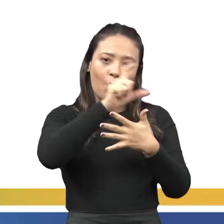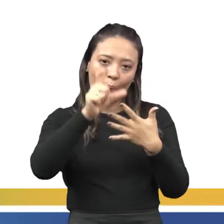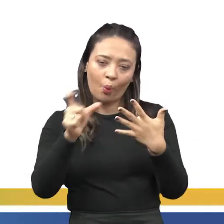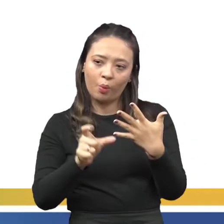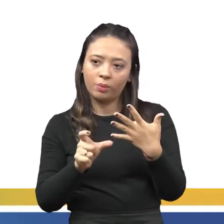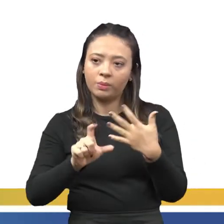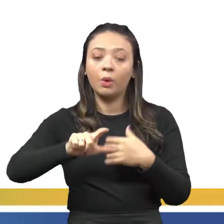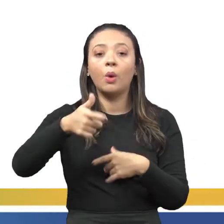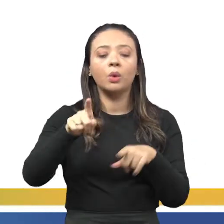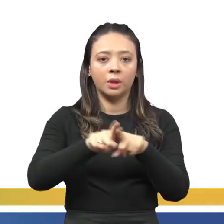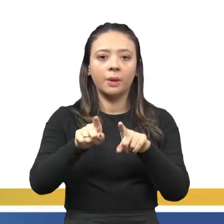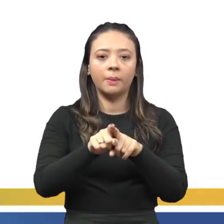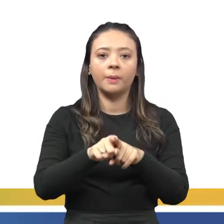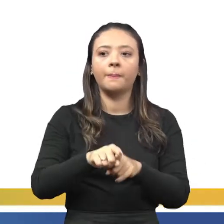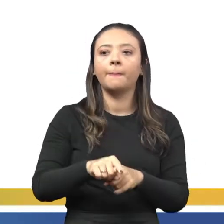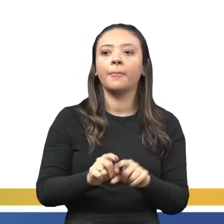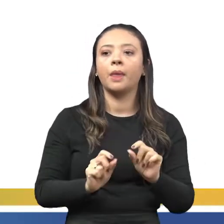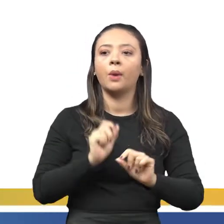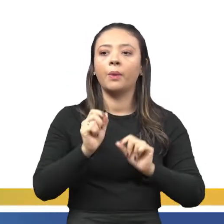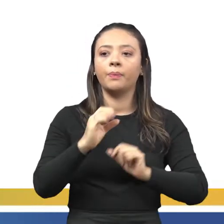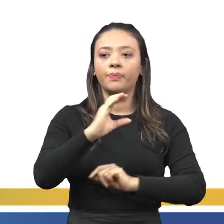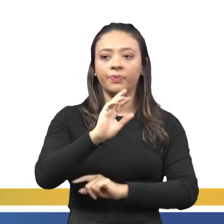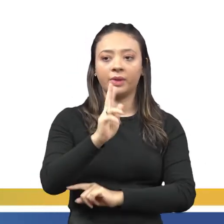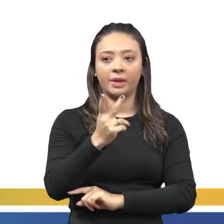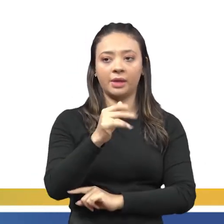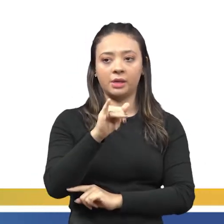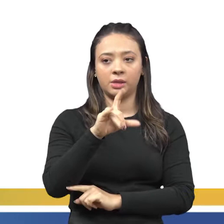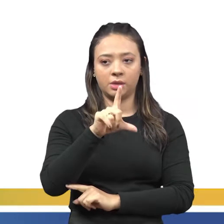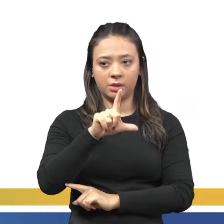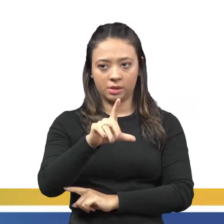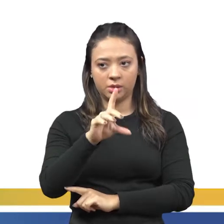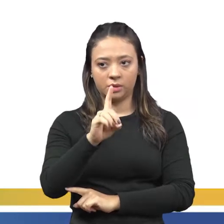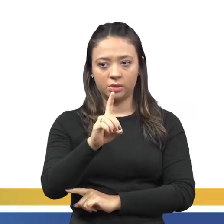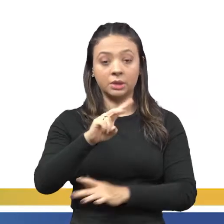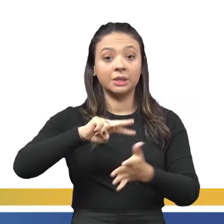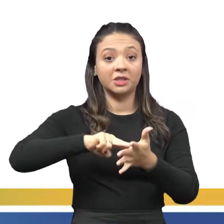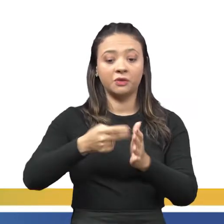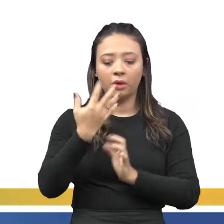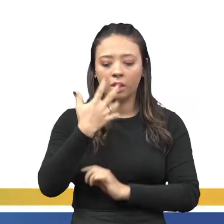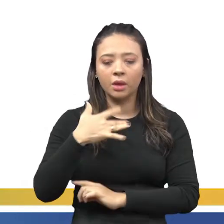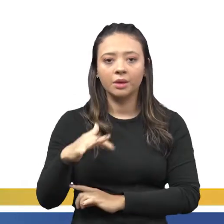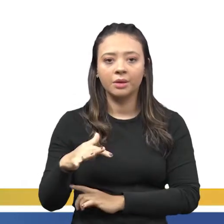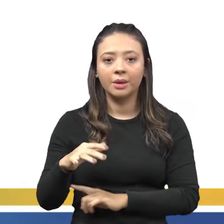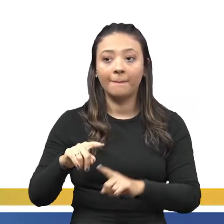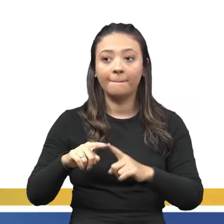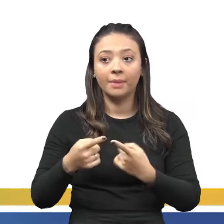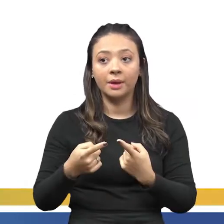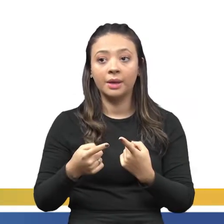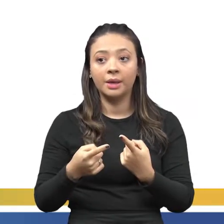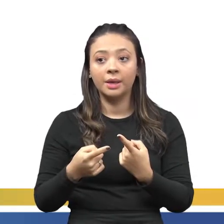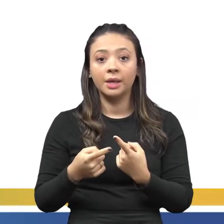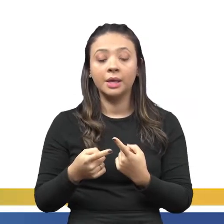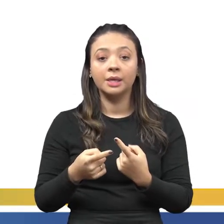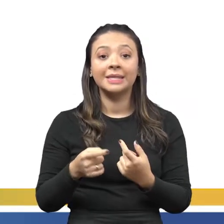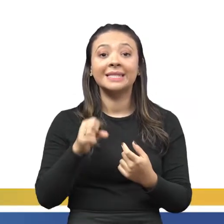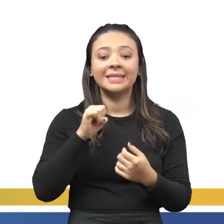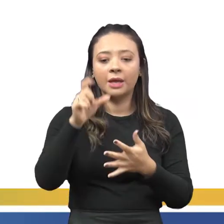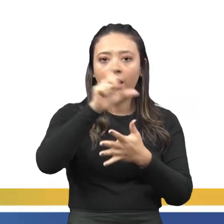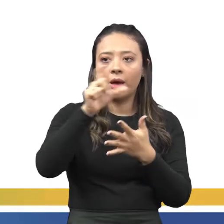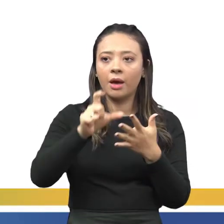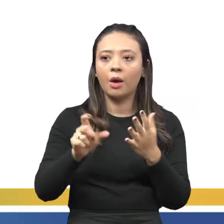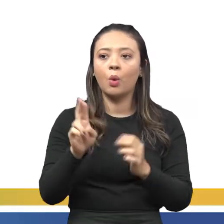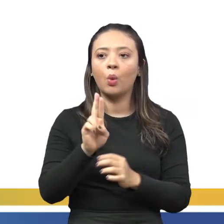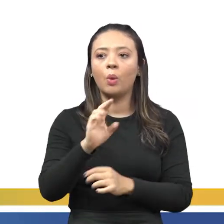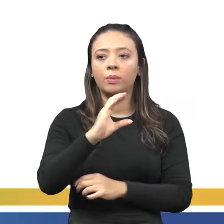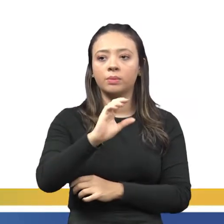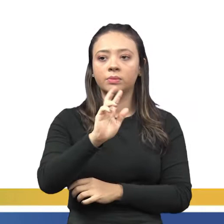plural irregular é child. Child significa criança e no plural, children. Não precisa acrescentar o